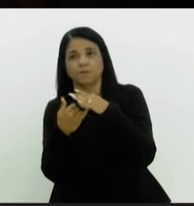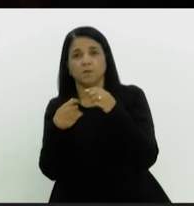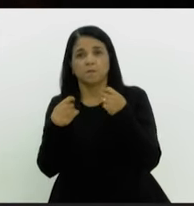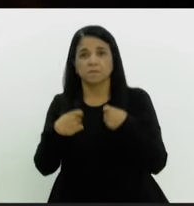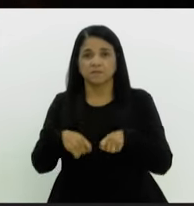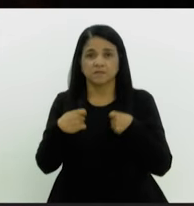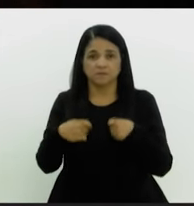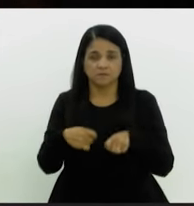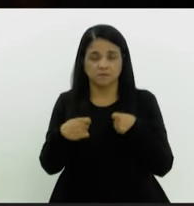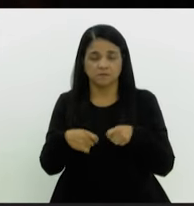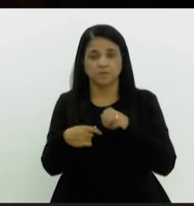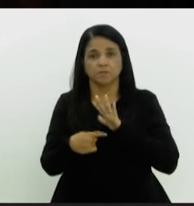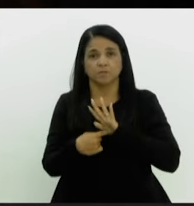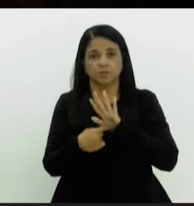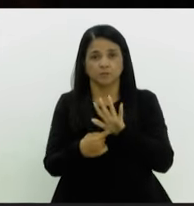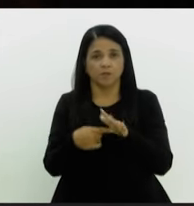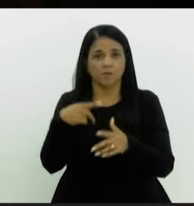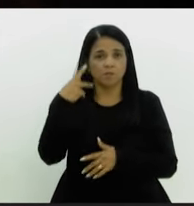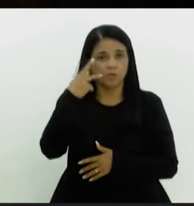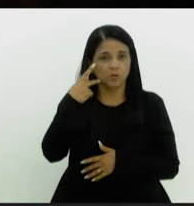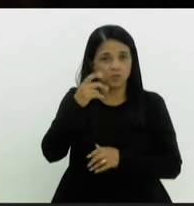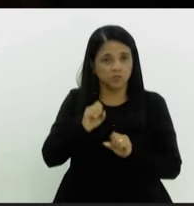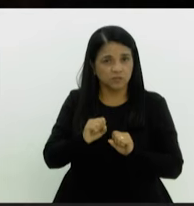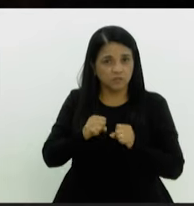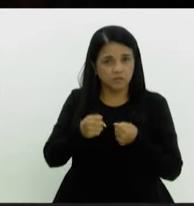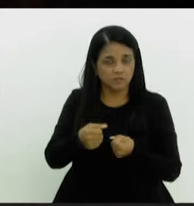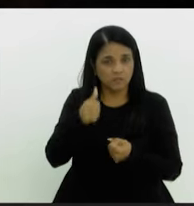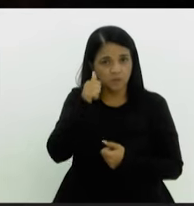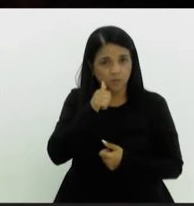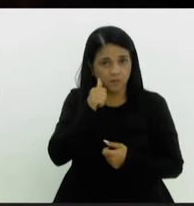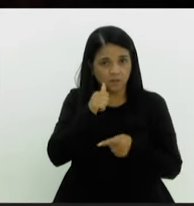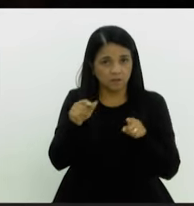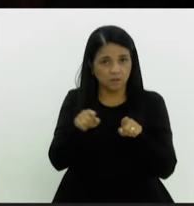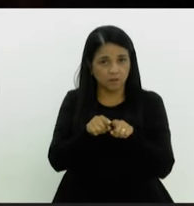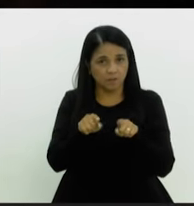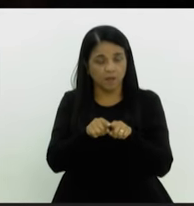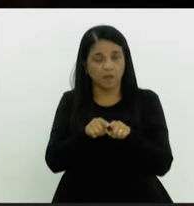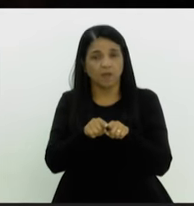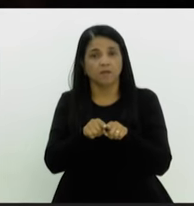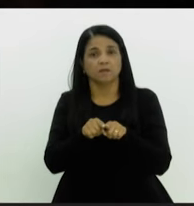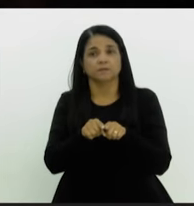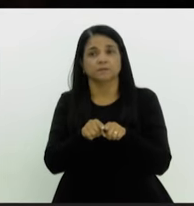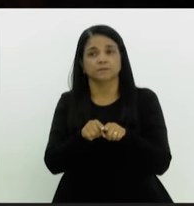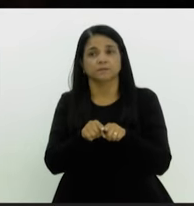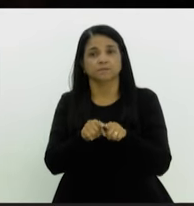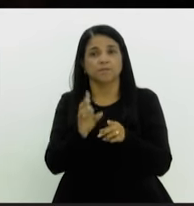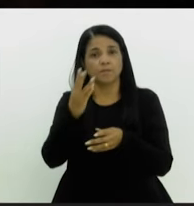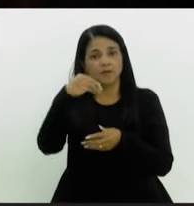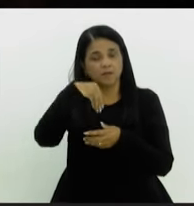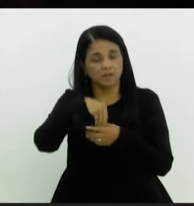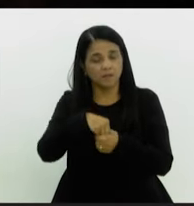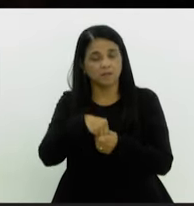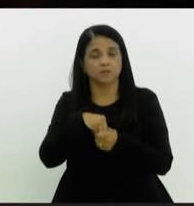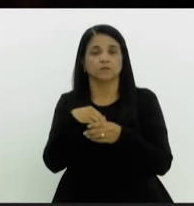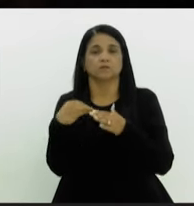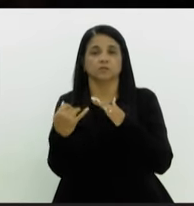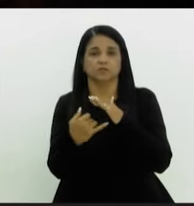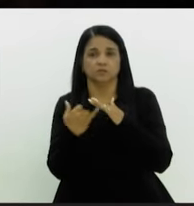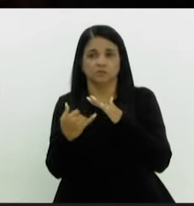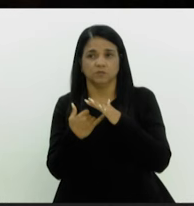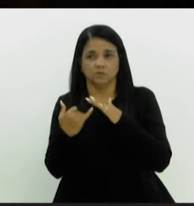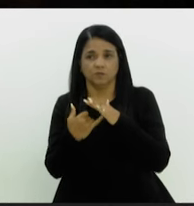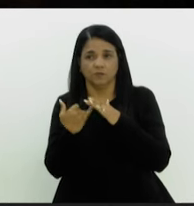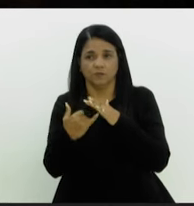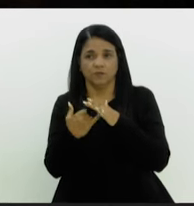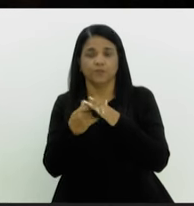precisa trazer políticas de defesa da mulher também para para para dentro da instituição então o